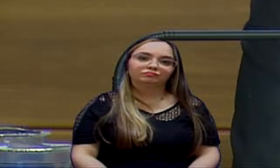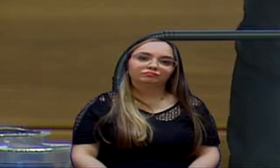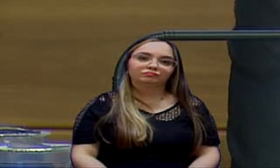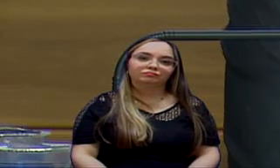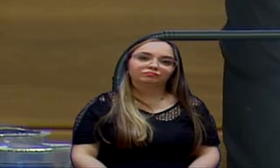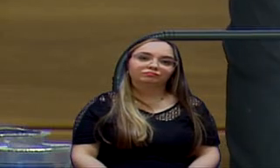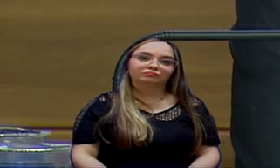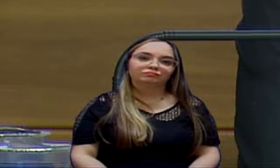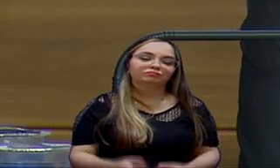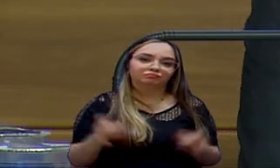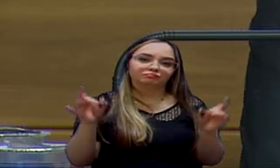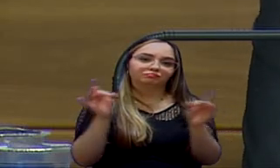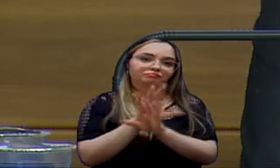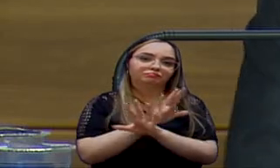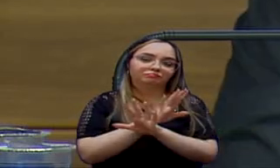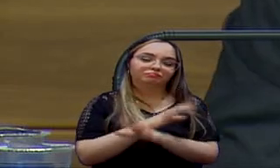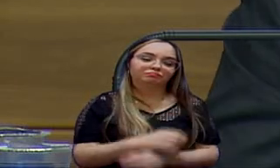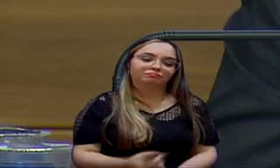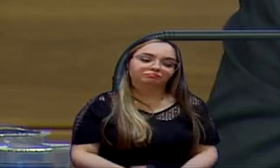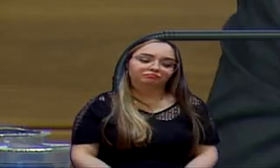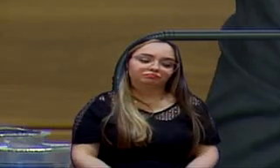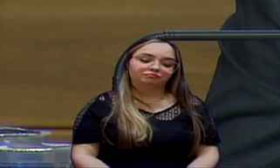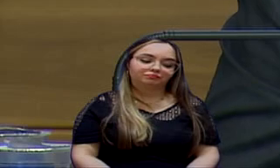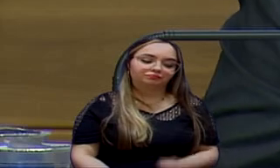tá bom senhor presidente